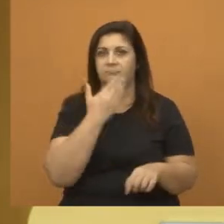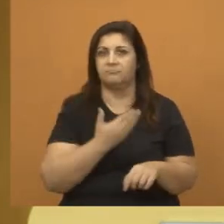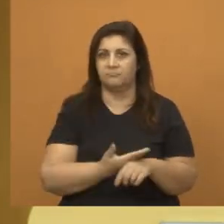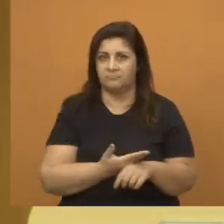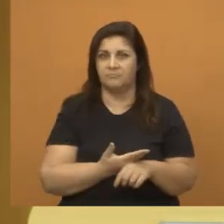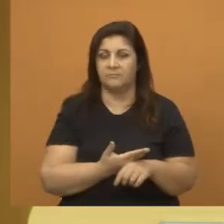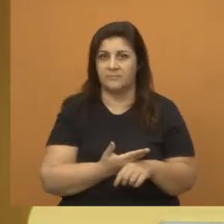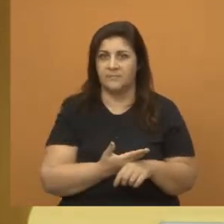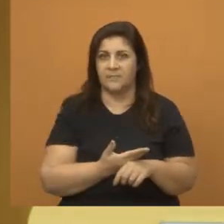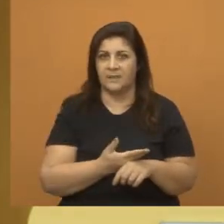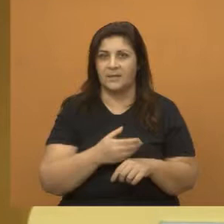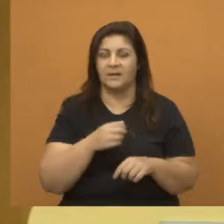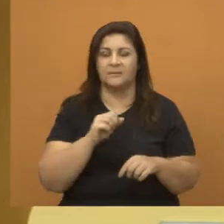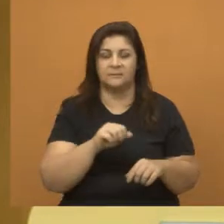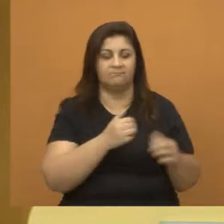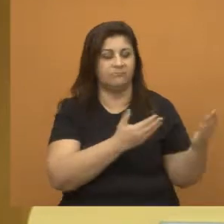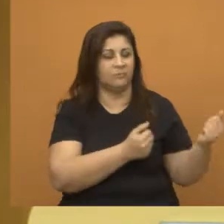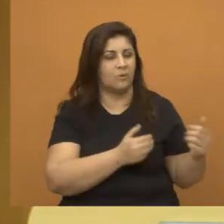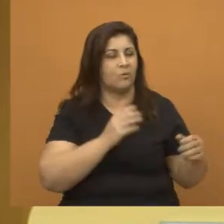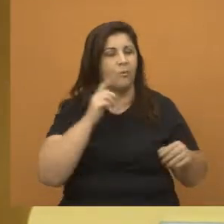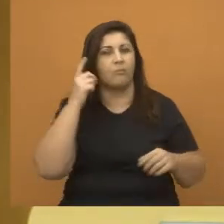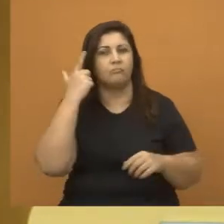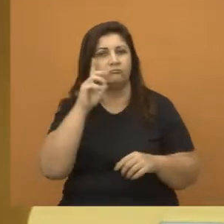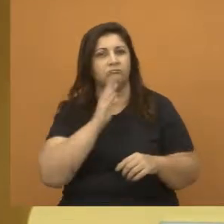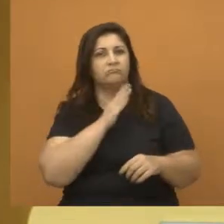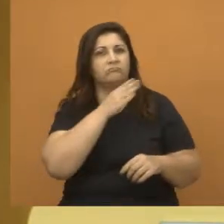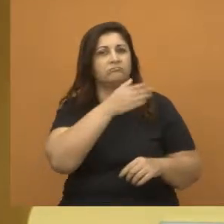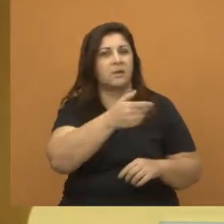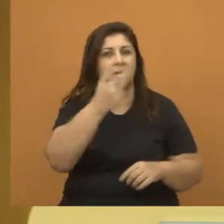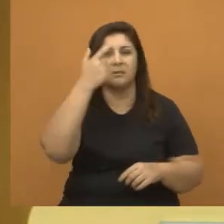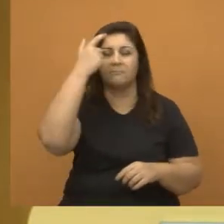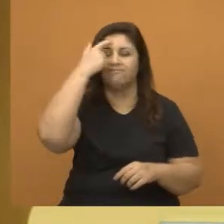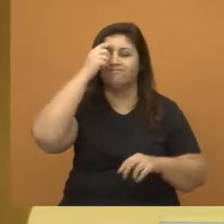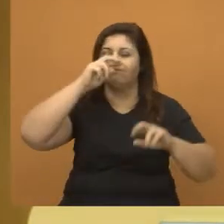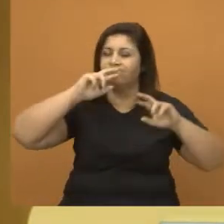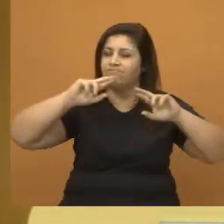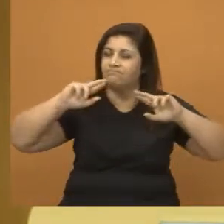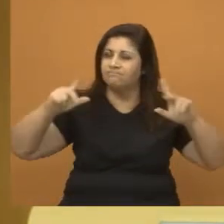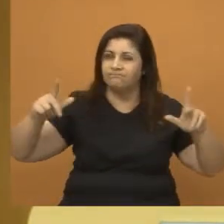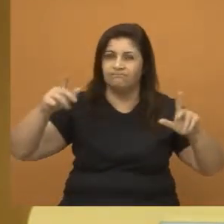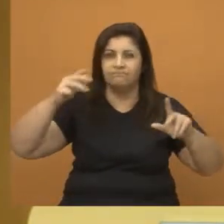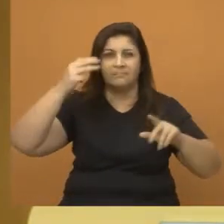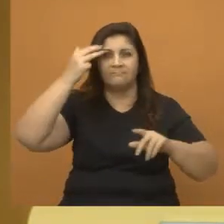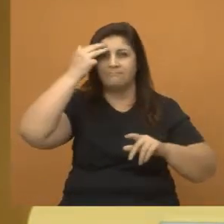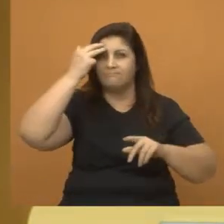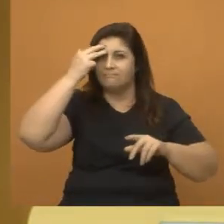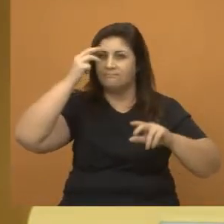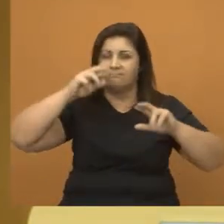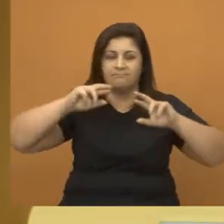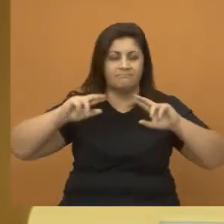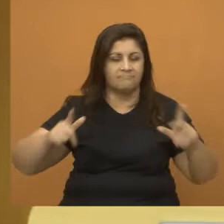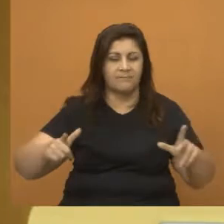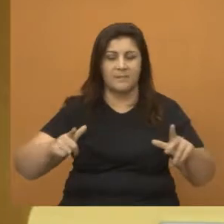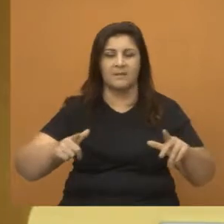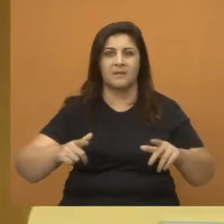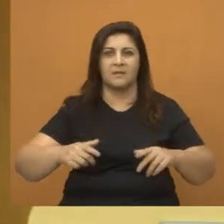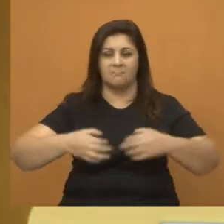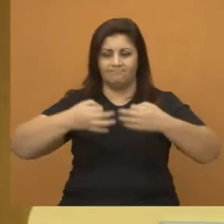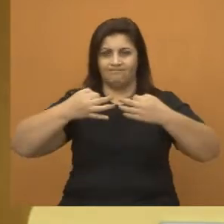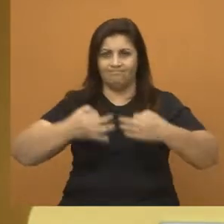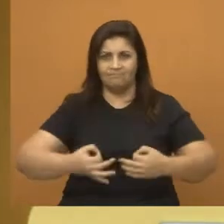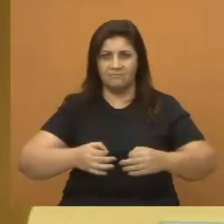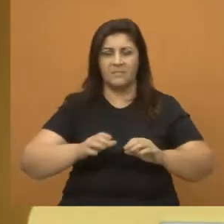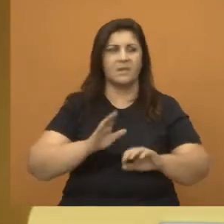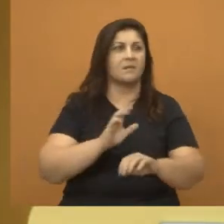consegue sair com a cabeça diferente sai com a mente diferente já pronto pra sociedade para